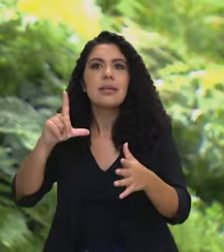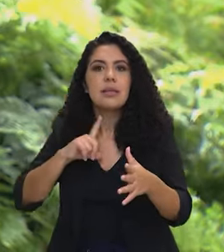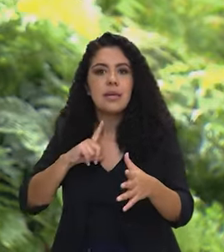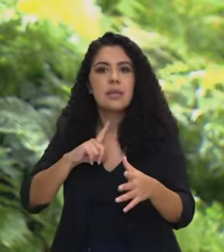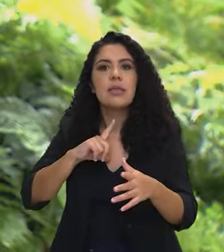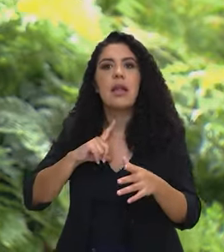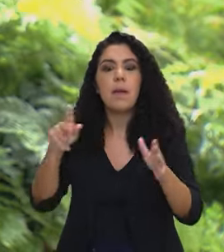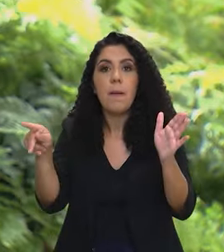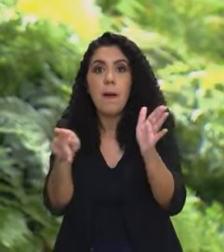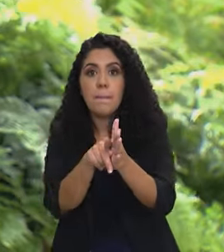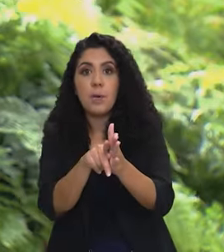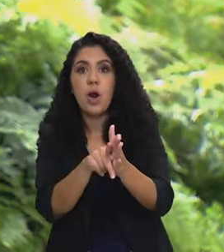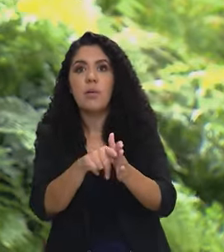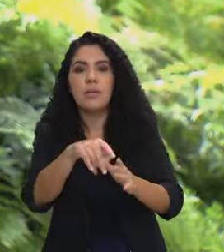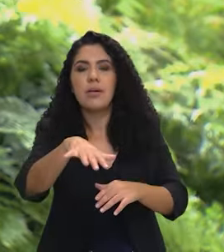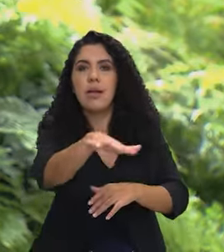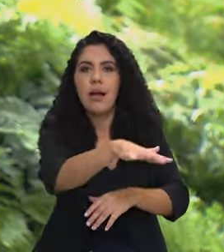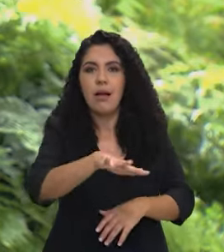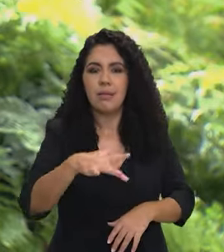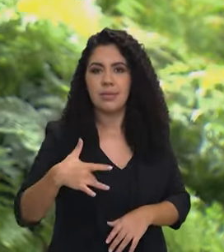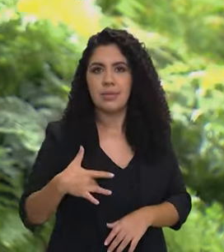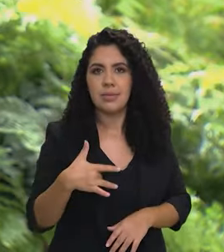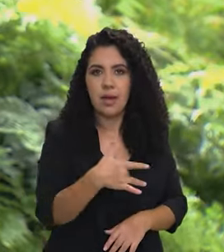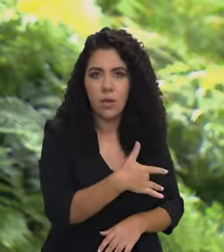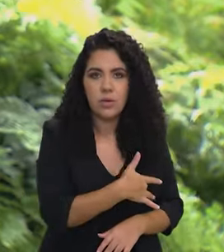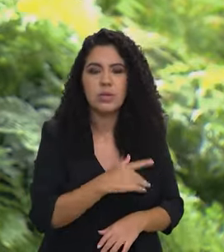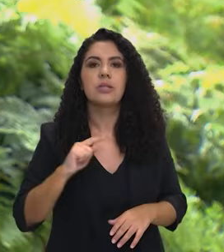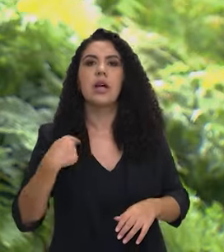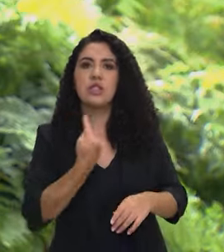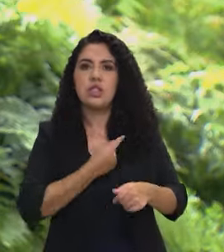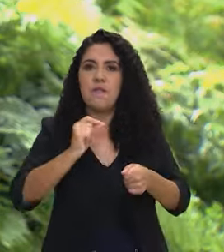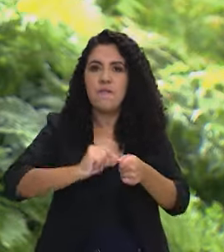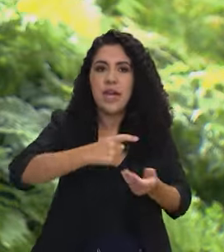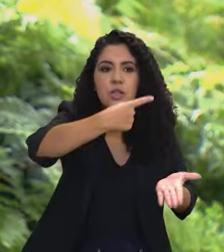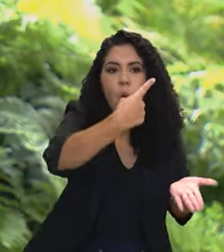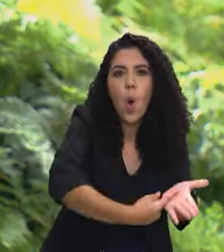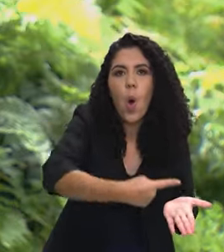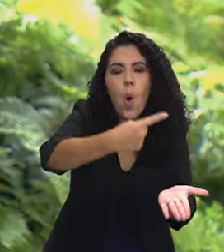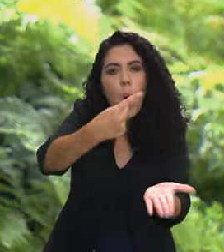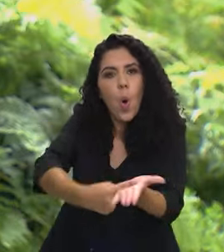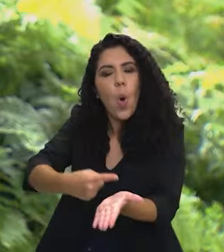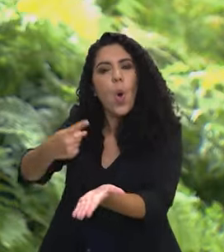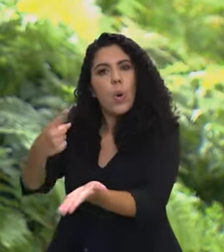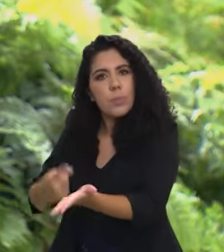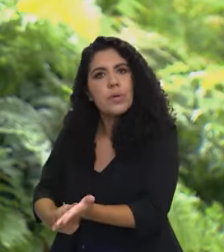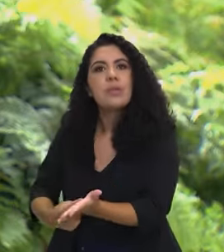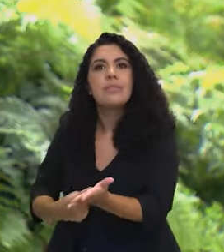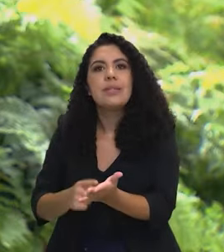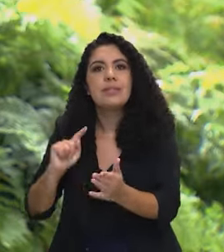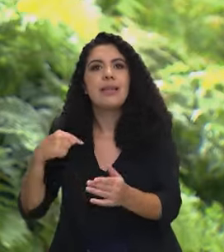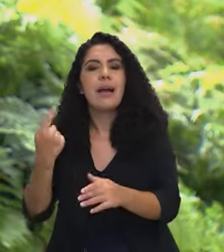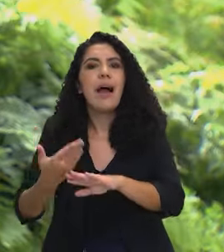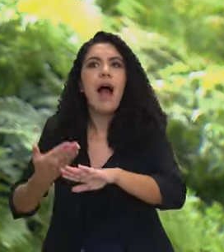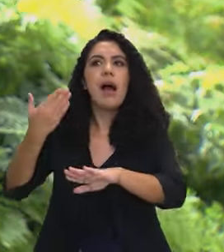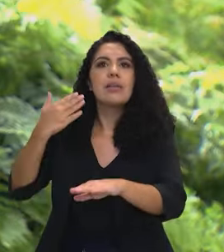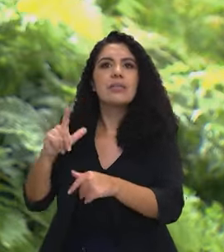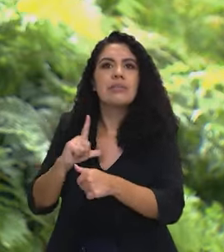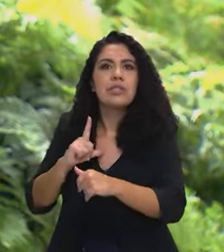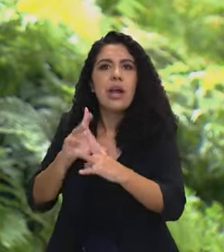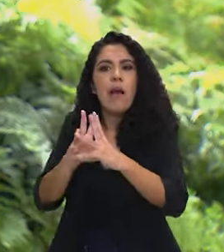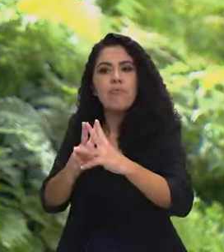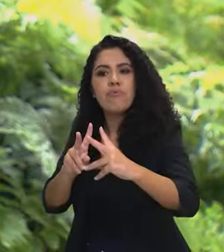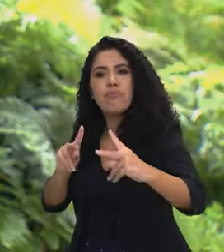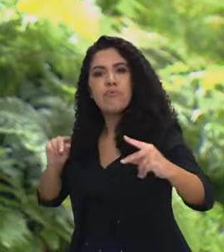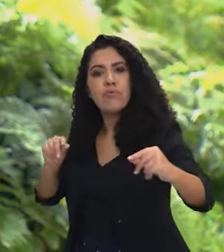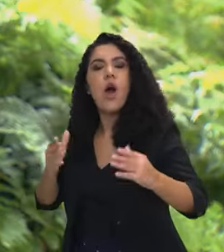às nossas prerrogativas do Sistema Universal de Saúde. A gente se somou a compromissos dos quais a gente havia se afastado. Então, hoje, a